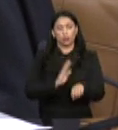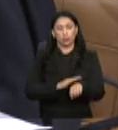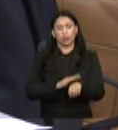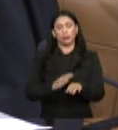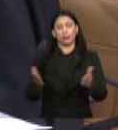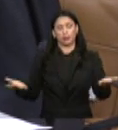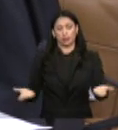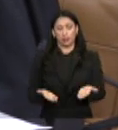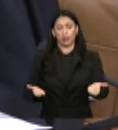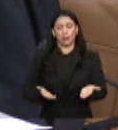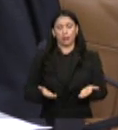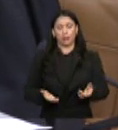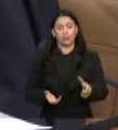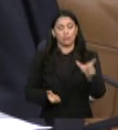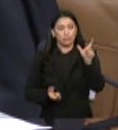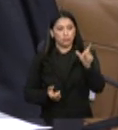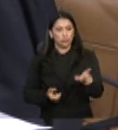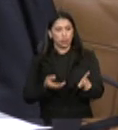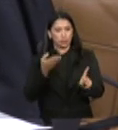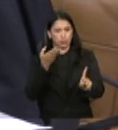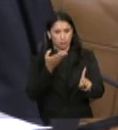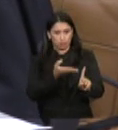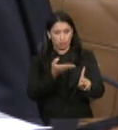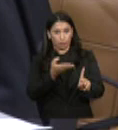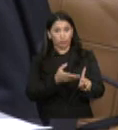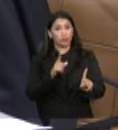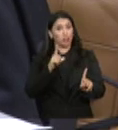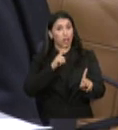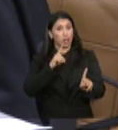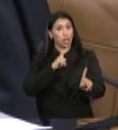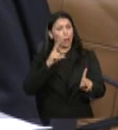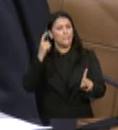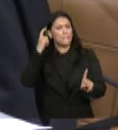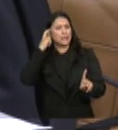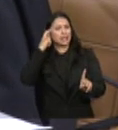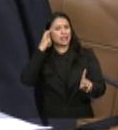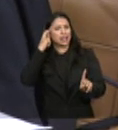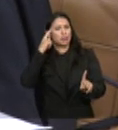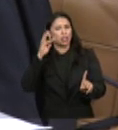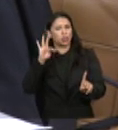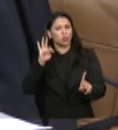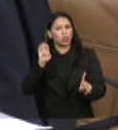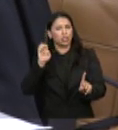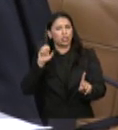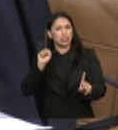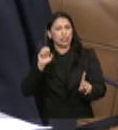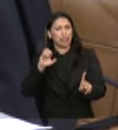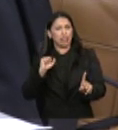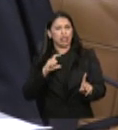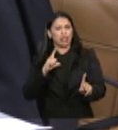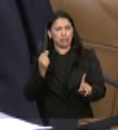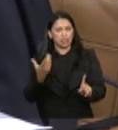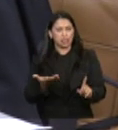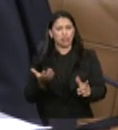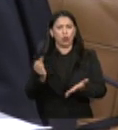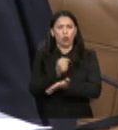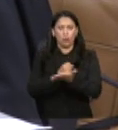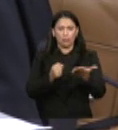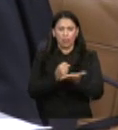está em Rui esse pensamento em suas respectivas teses básicas a liberdade